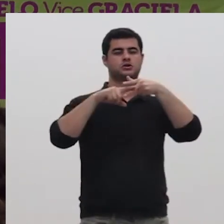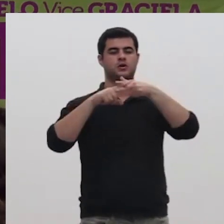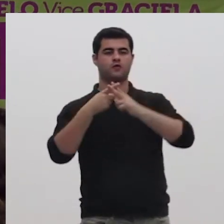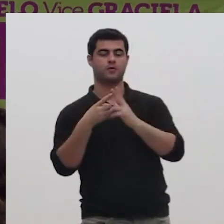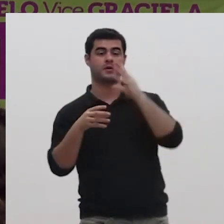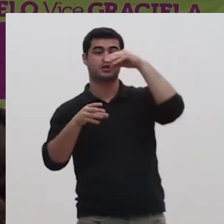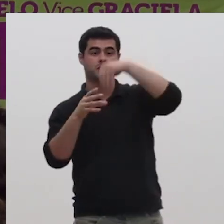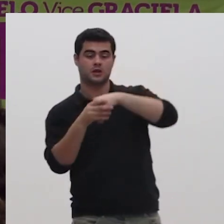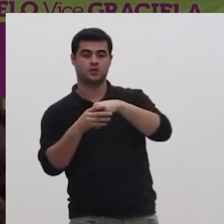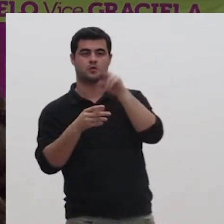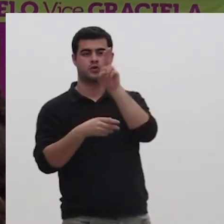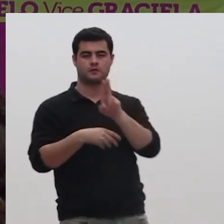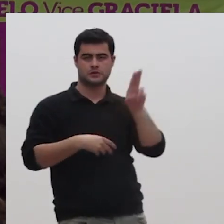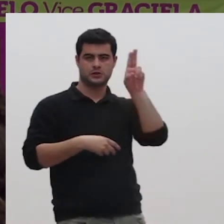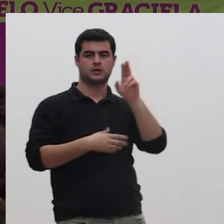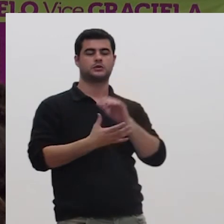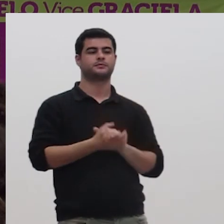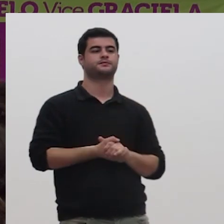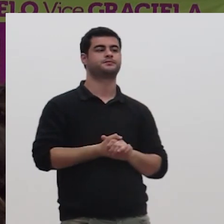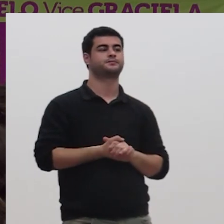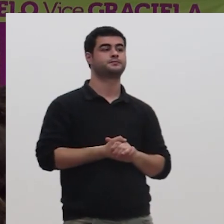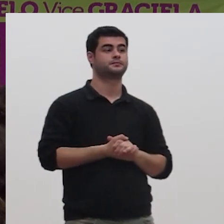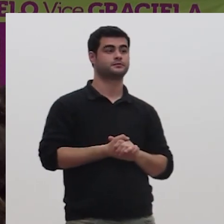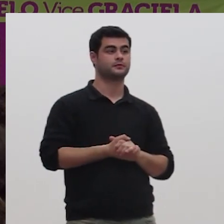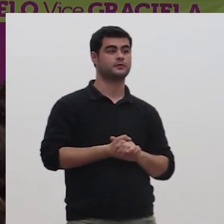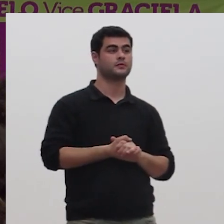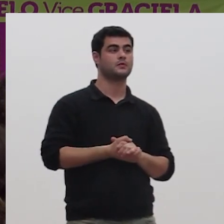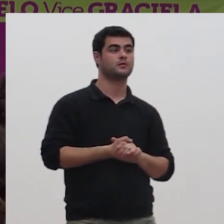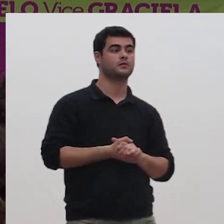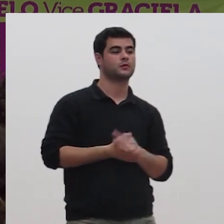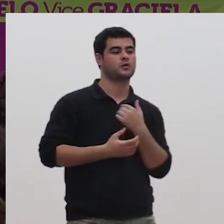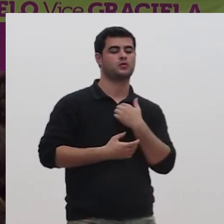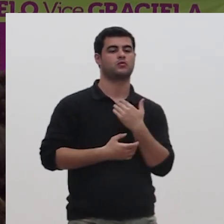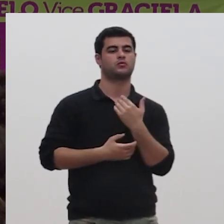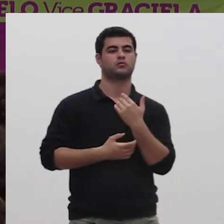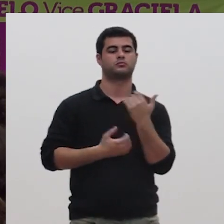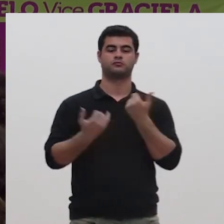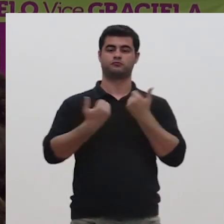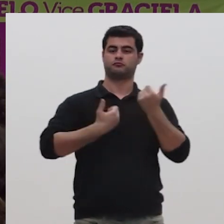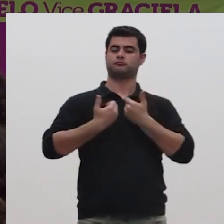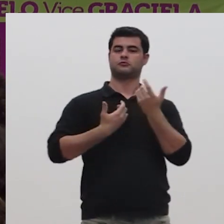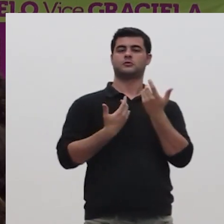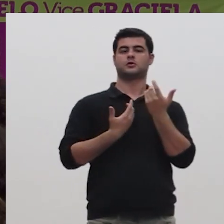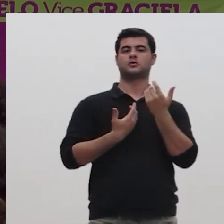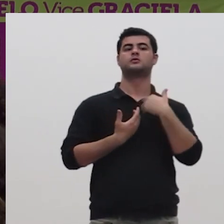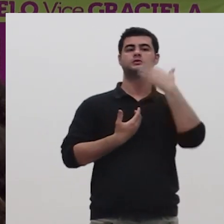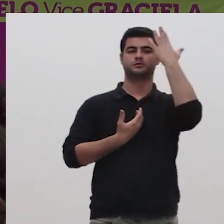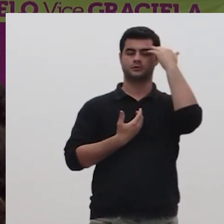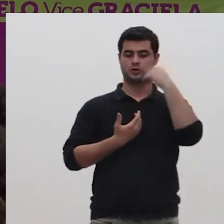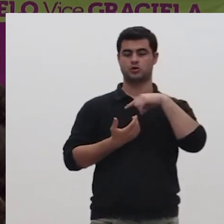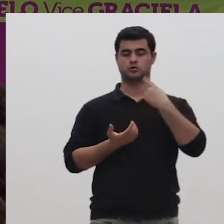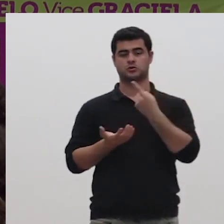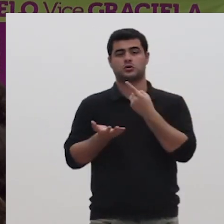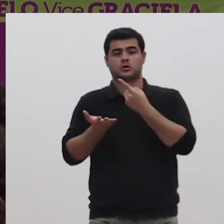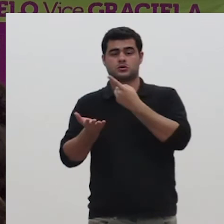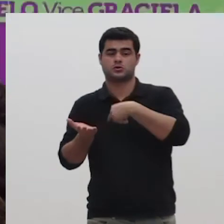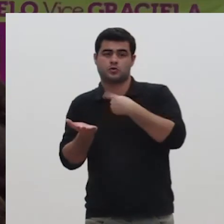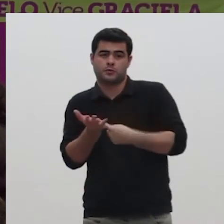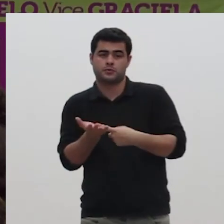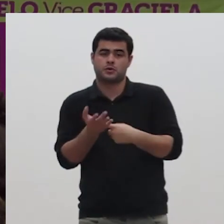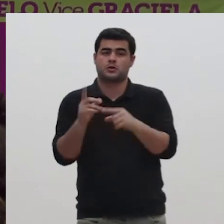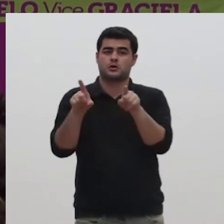né? O que contém, na verdade, um princípio bastante interessante de ouvir e debater com a comunidade, que é alguma coisa com a qual nós nos comprometemos também nas